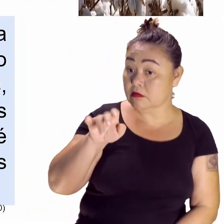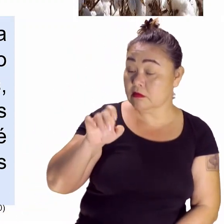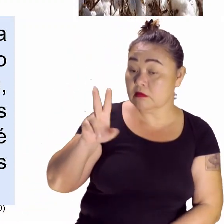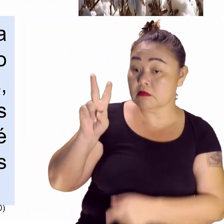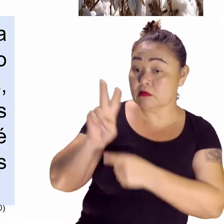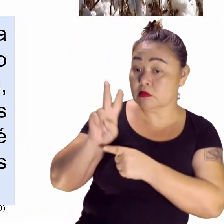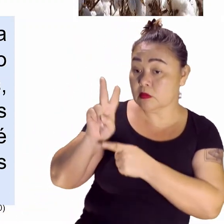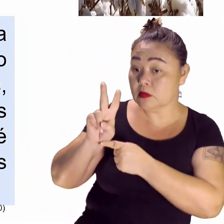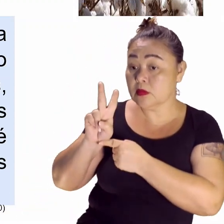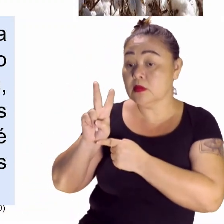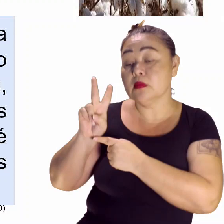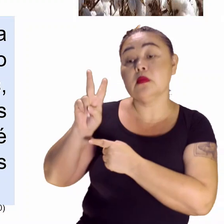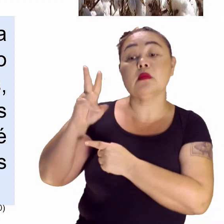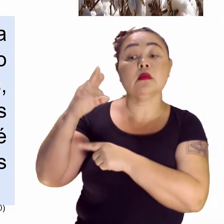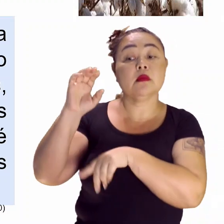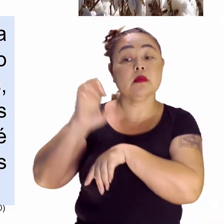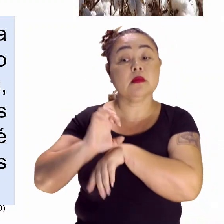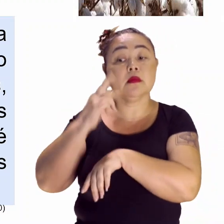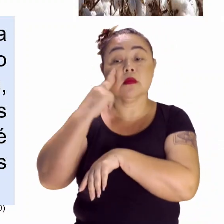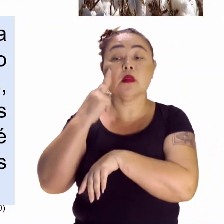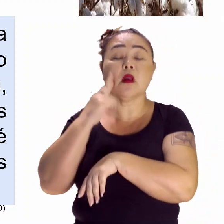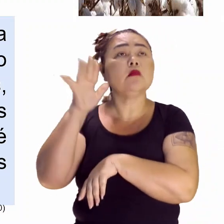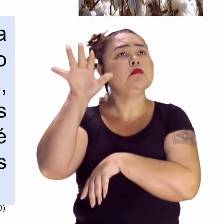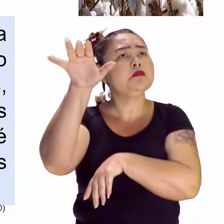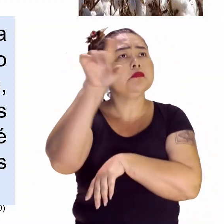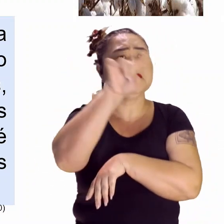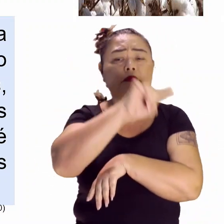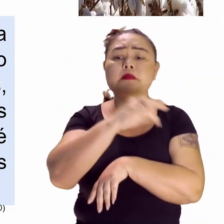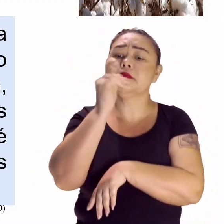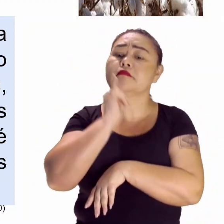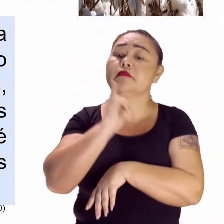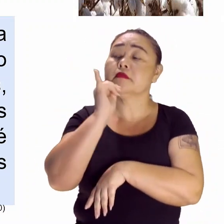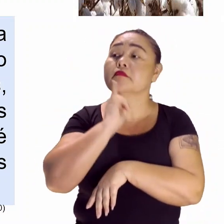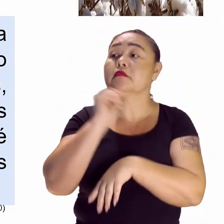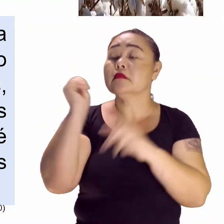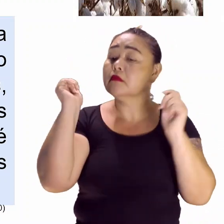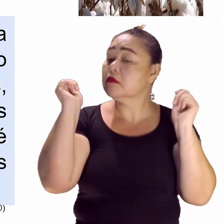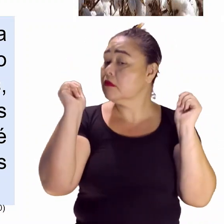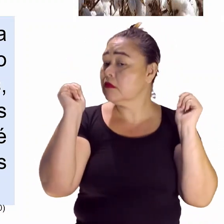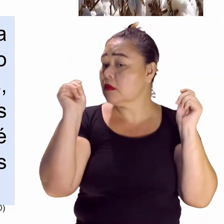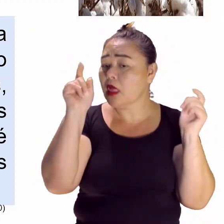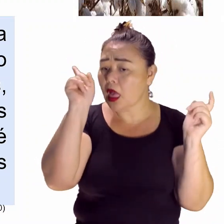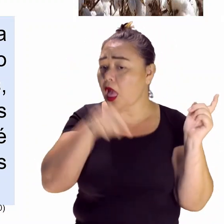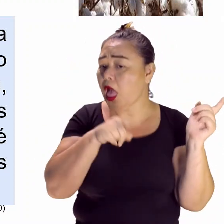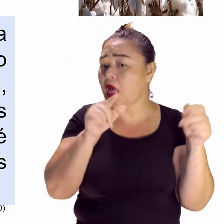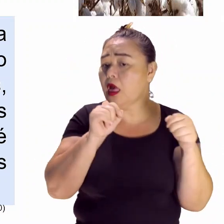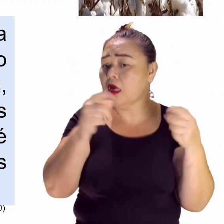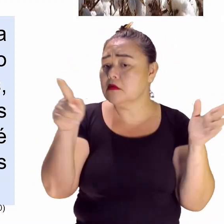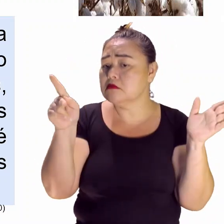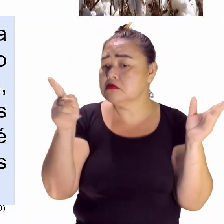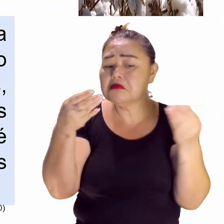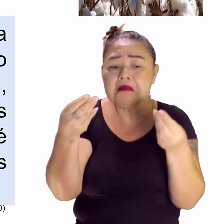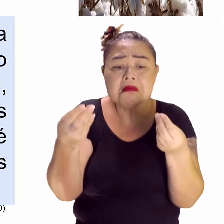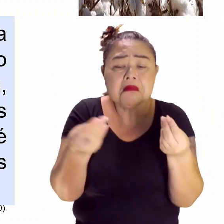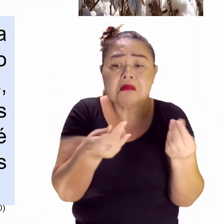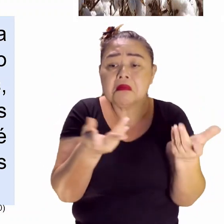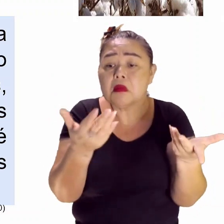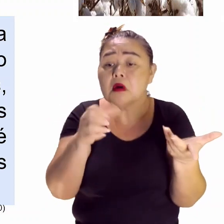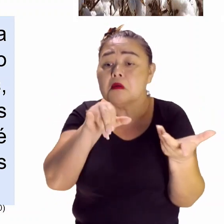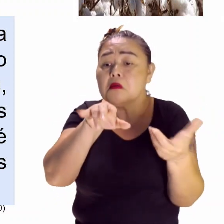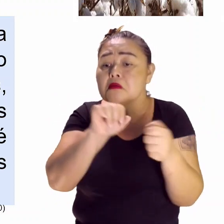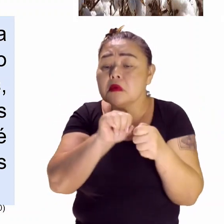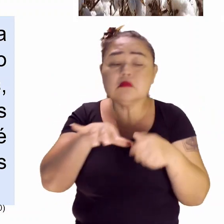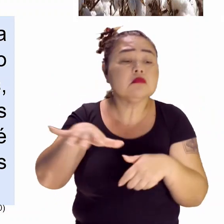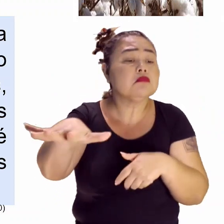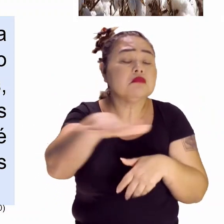cultivos em Rondônia Nem todas as áreas por exemplo é uma área apropriada para soja nem toda a